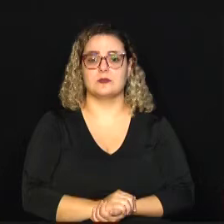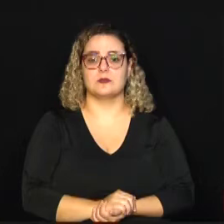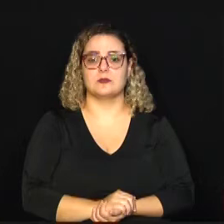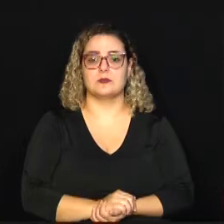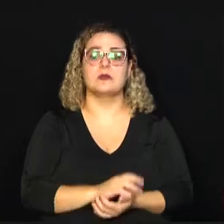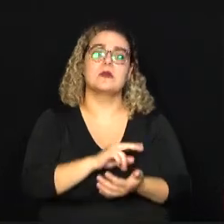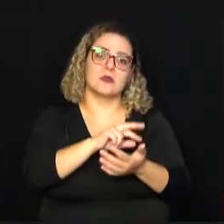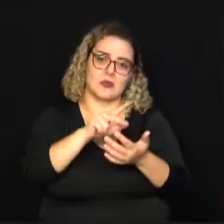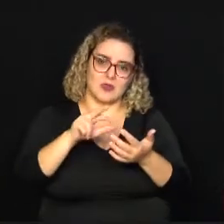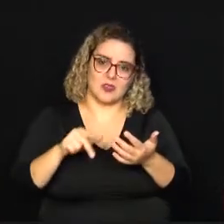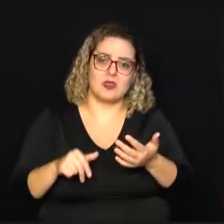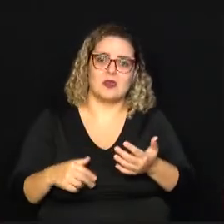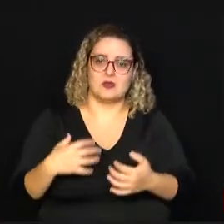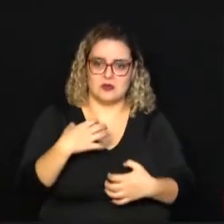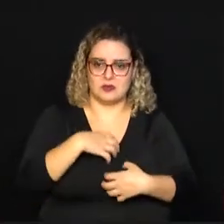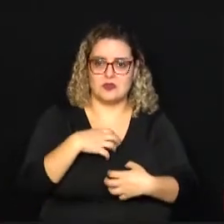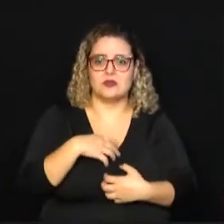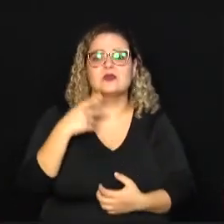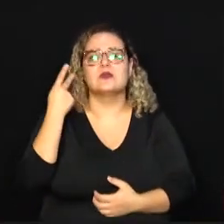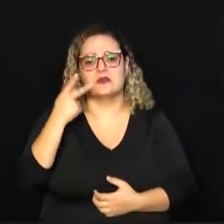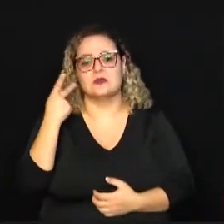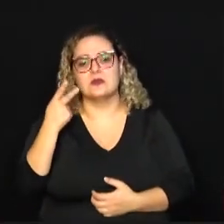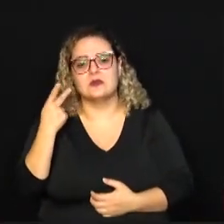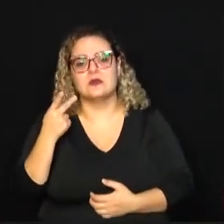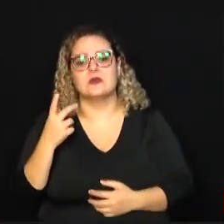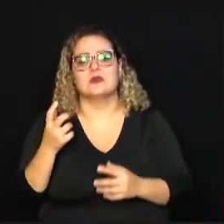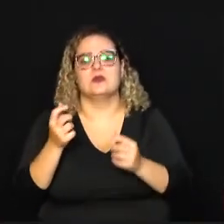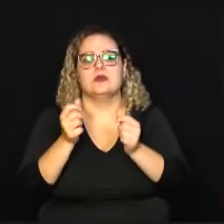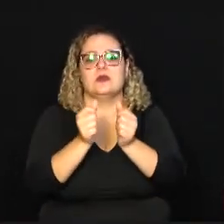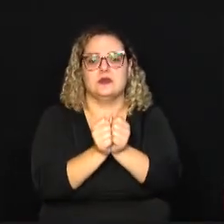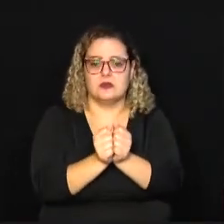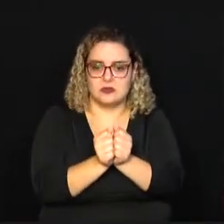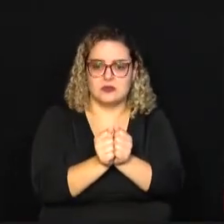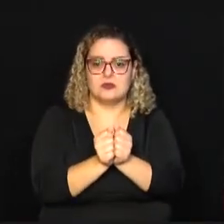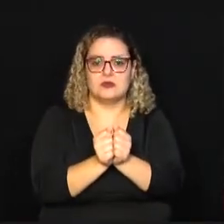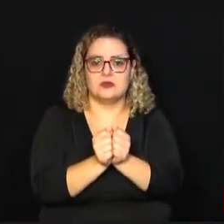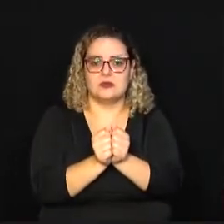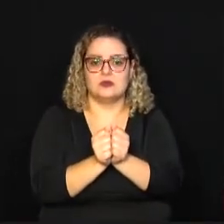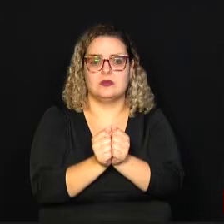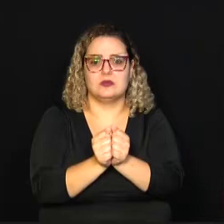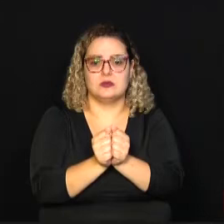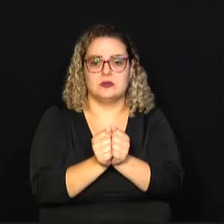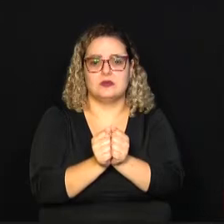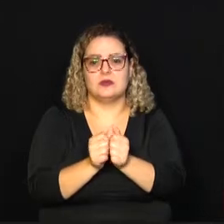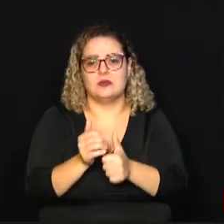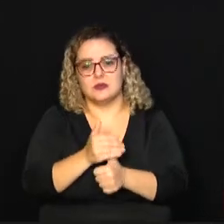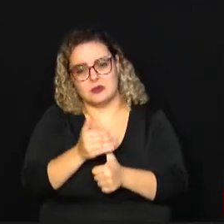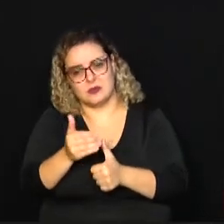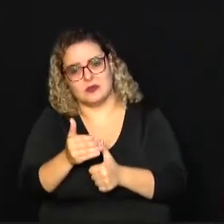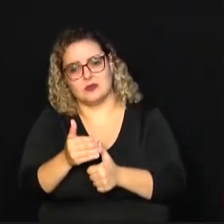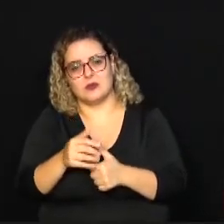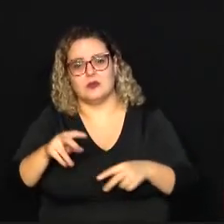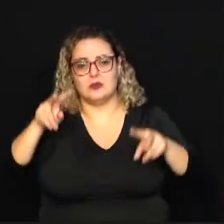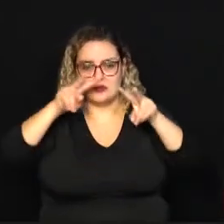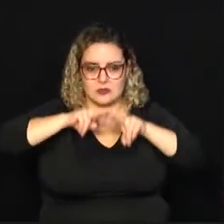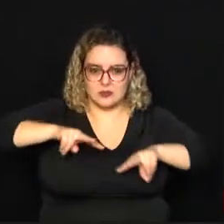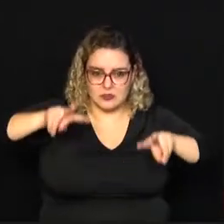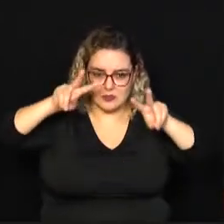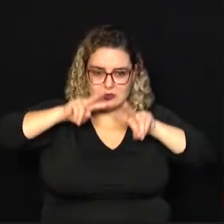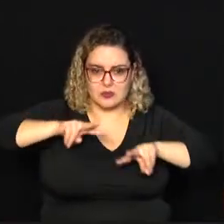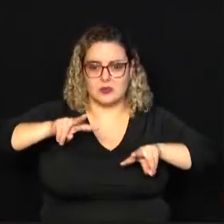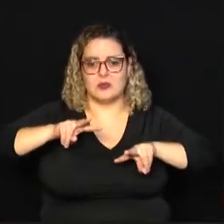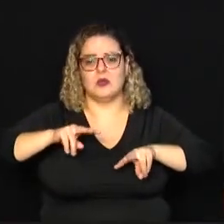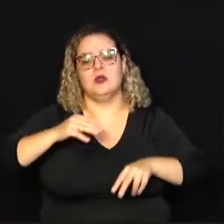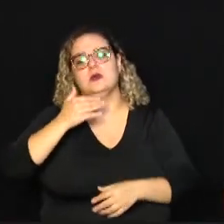as medidas, né, que os vereadores têm tomado junto aos seus mandatos, né? Tanto do ponto de vista de fazer requerimentos de pedido